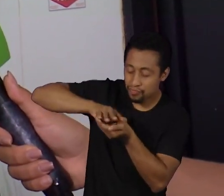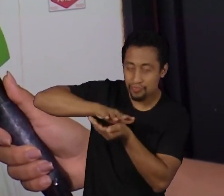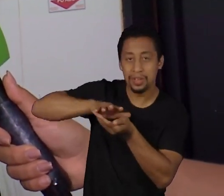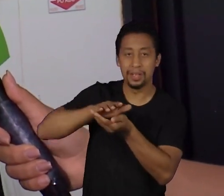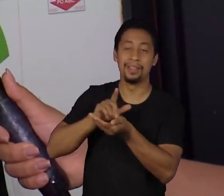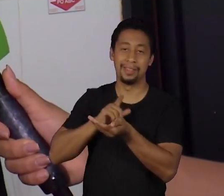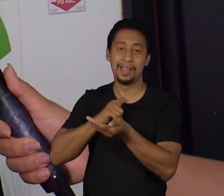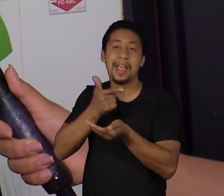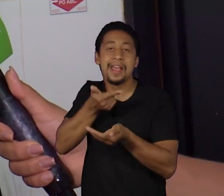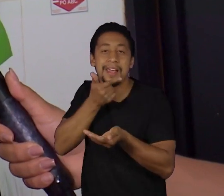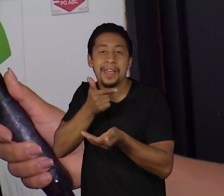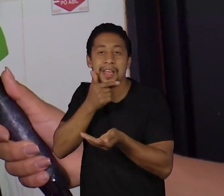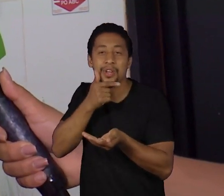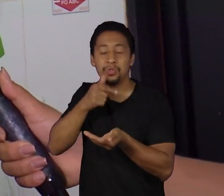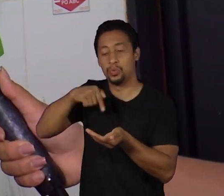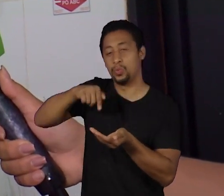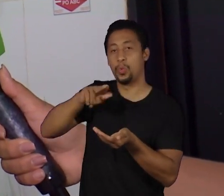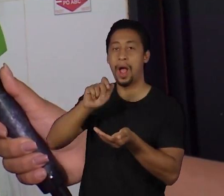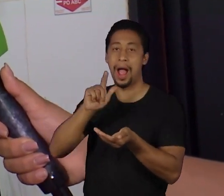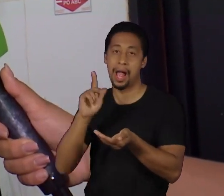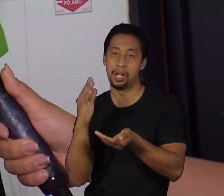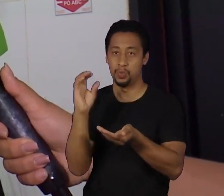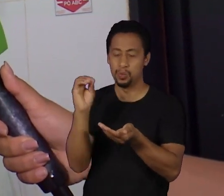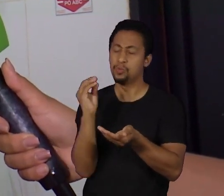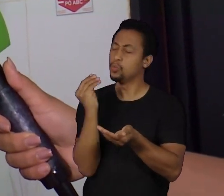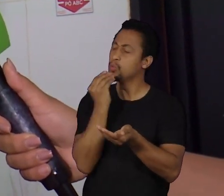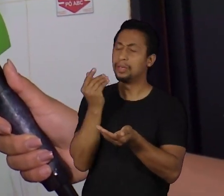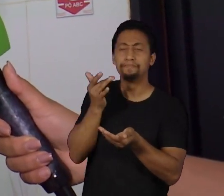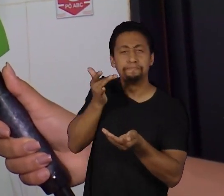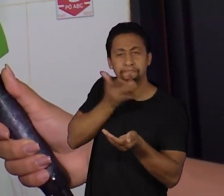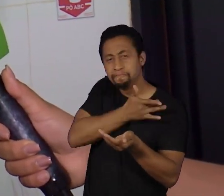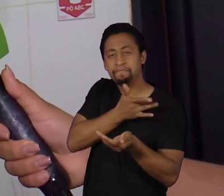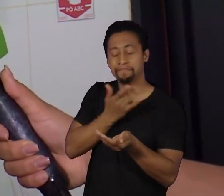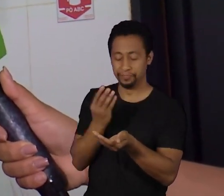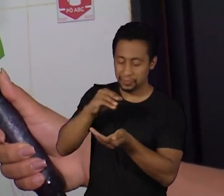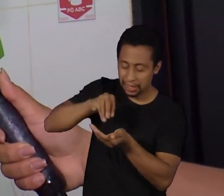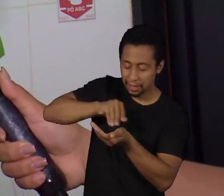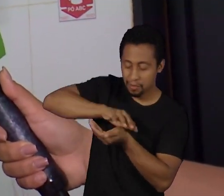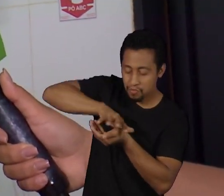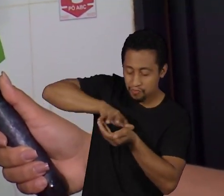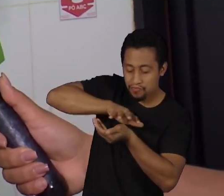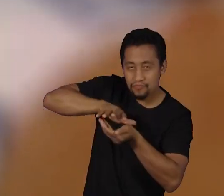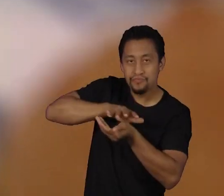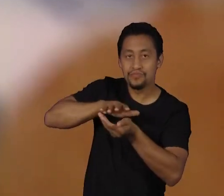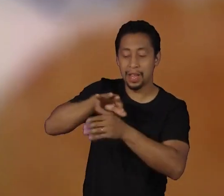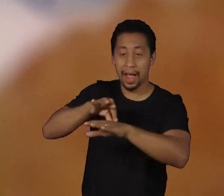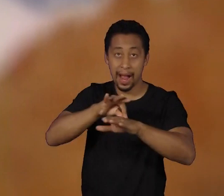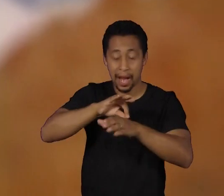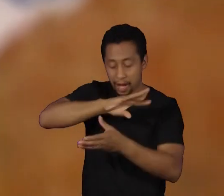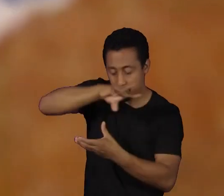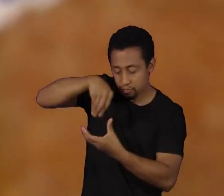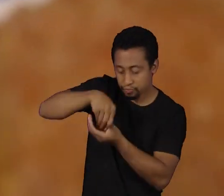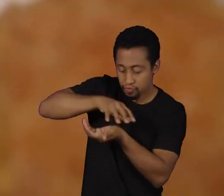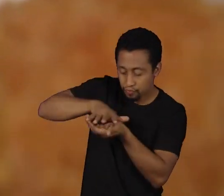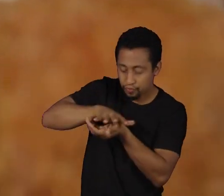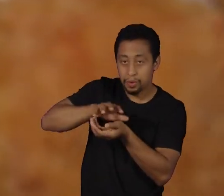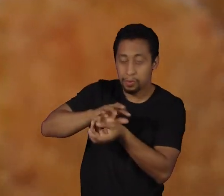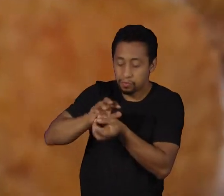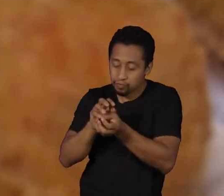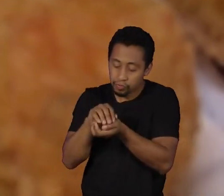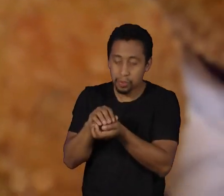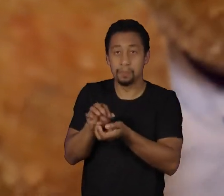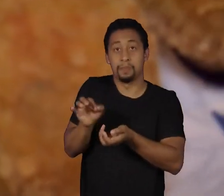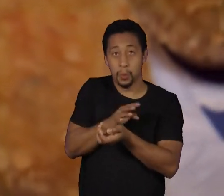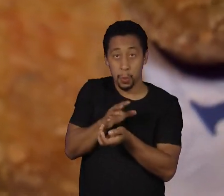com queijo coalho, que dá um sabor gostoso. E depois bota a carne de sol e fecha ele para, na hora de fritar, ele